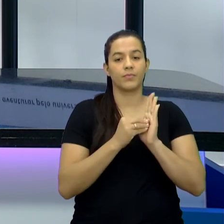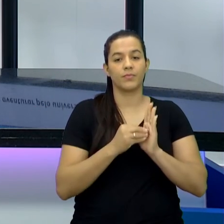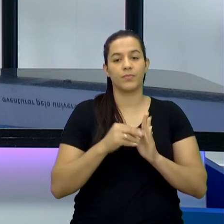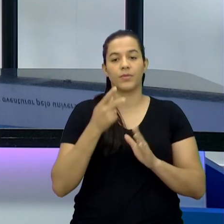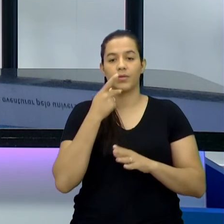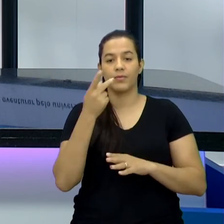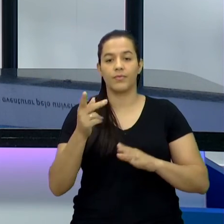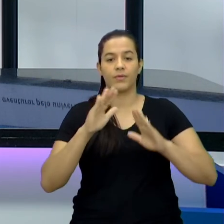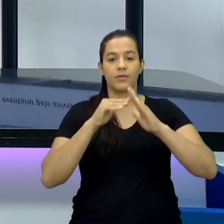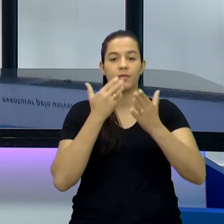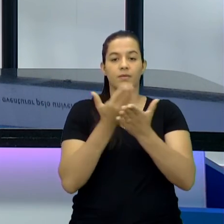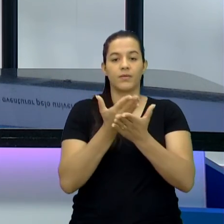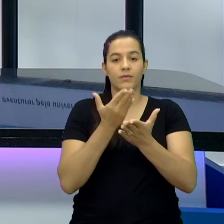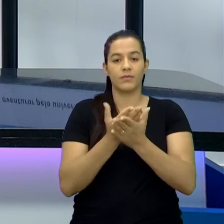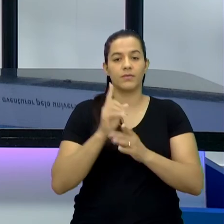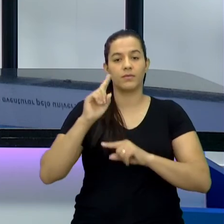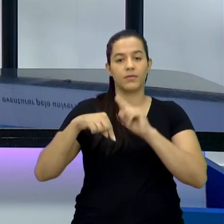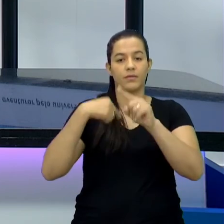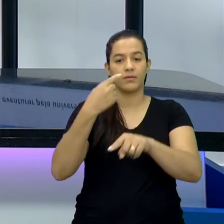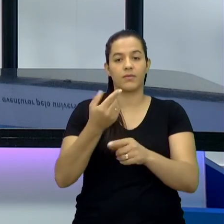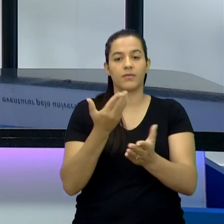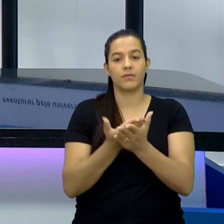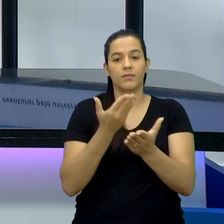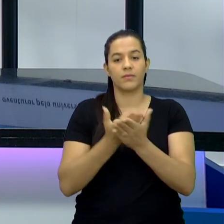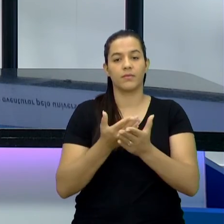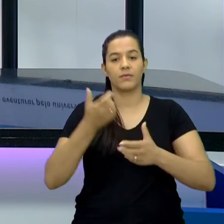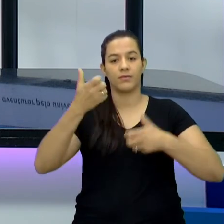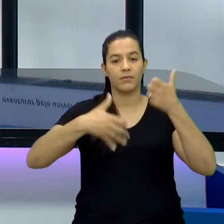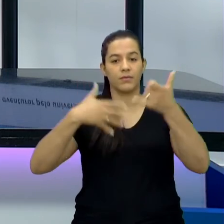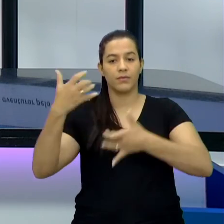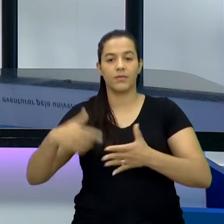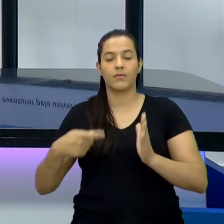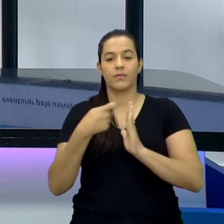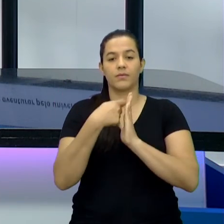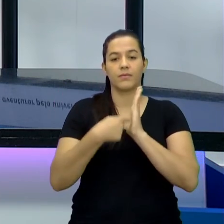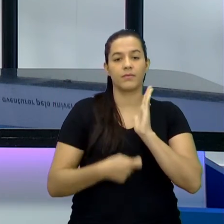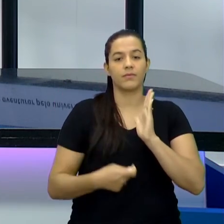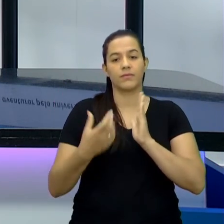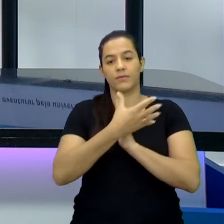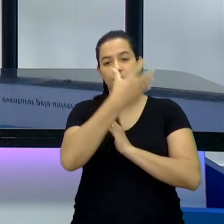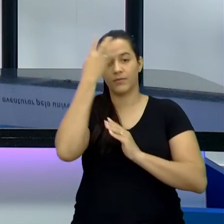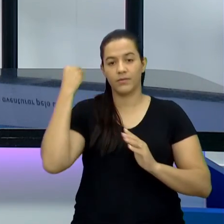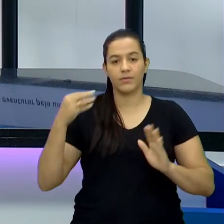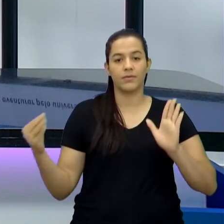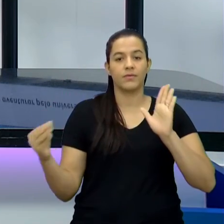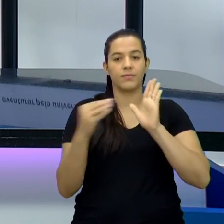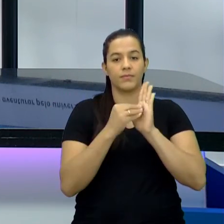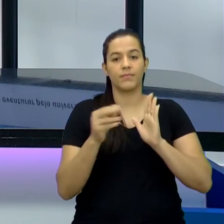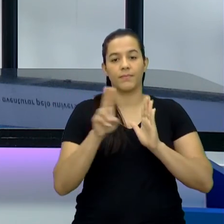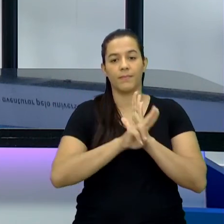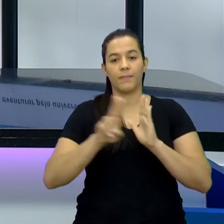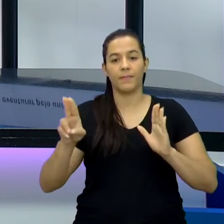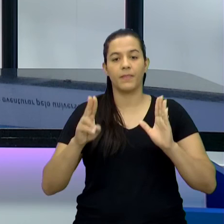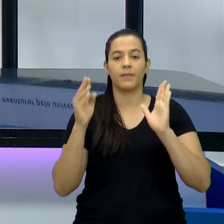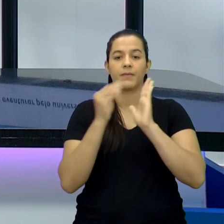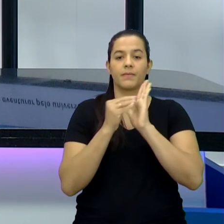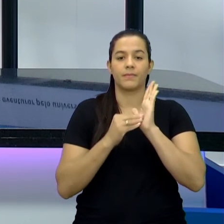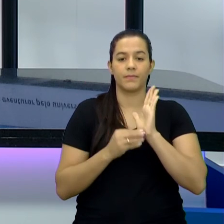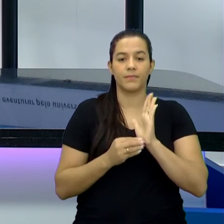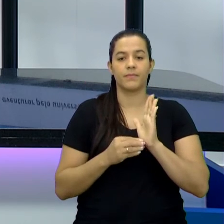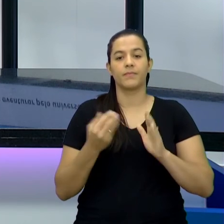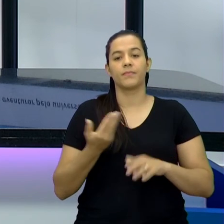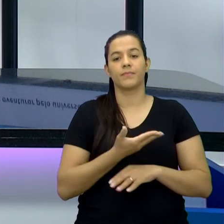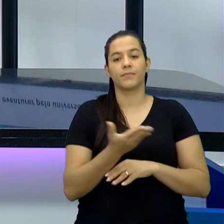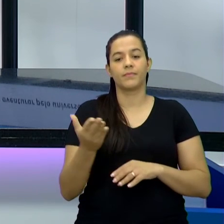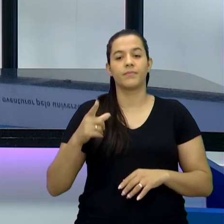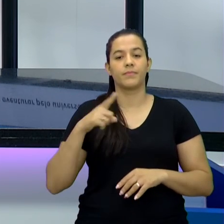da escola da professora, mas eu trago na próxima aula para vocês. Eu tenho aqui anotado, eu só esqueci de colocar o nome aí no material, tá